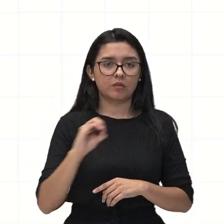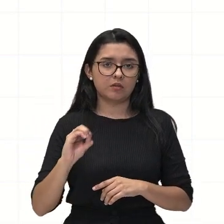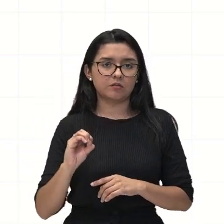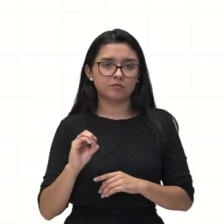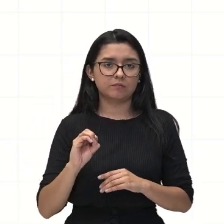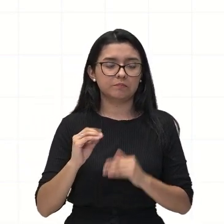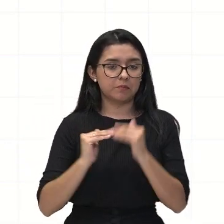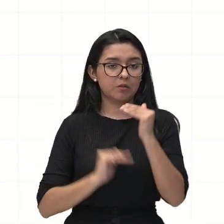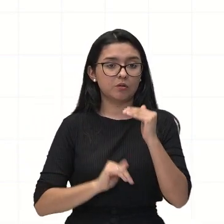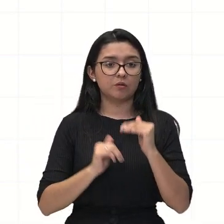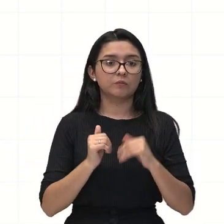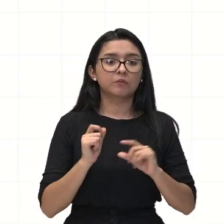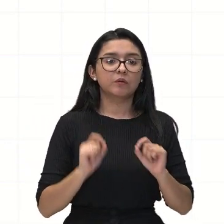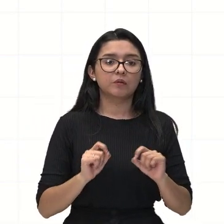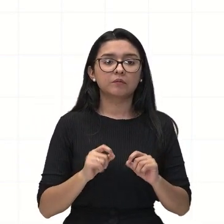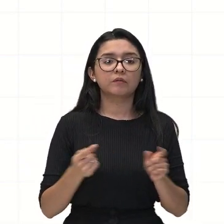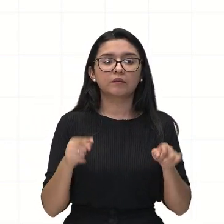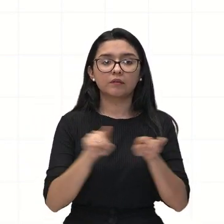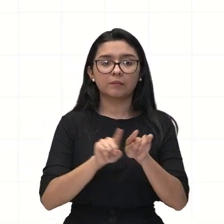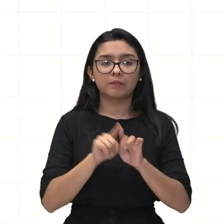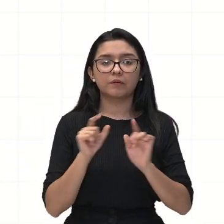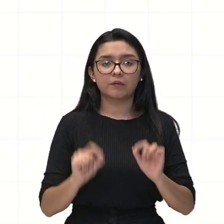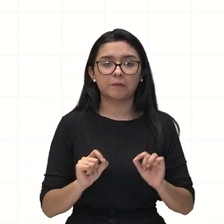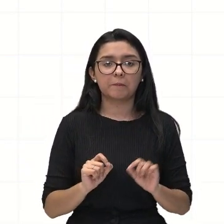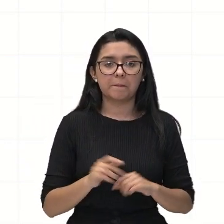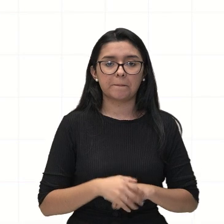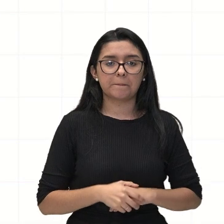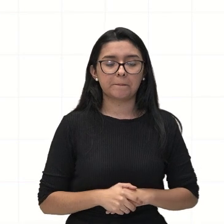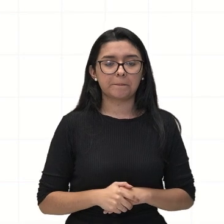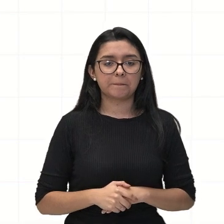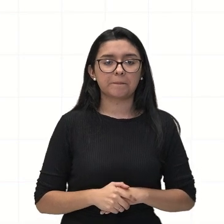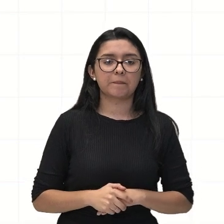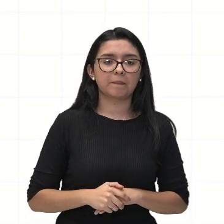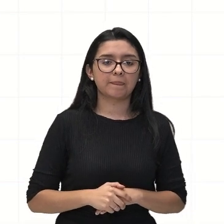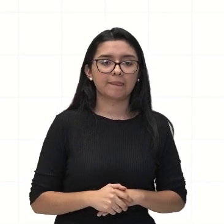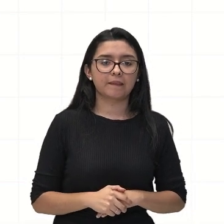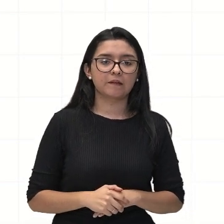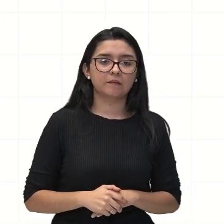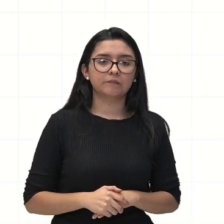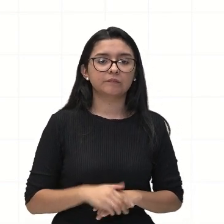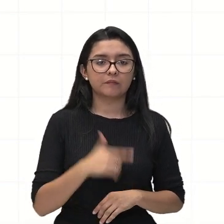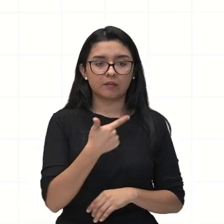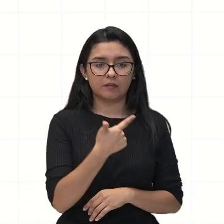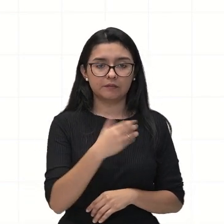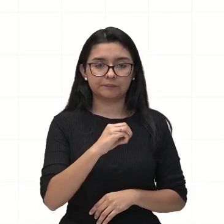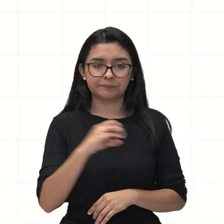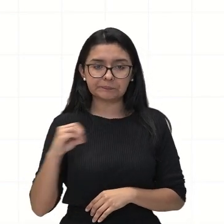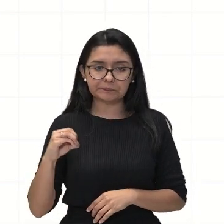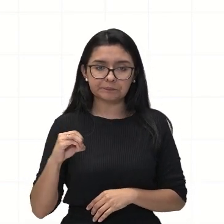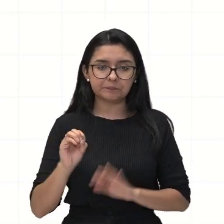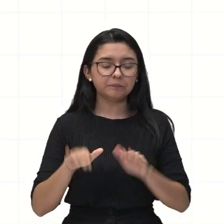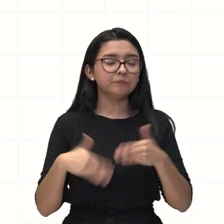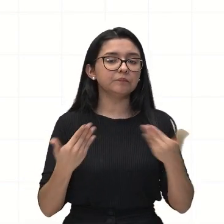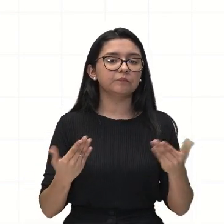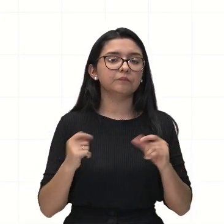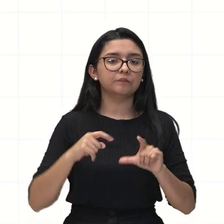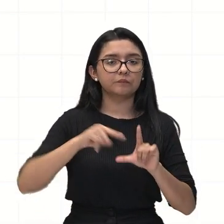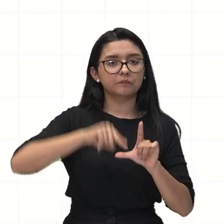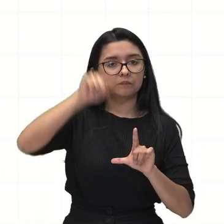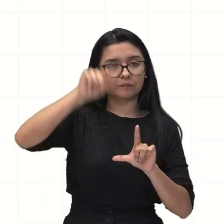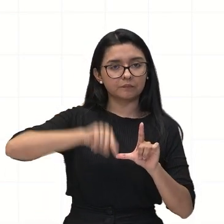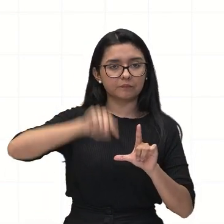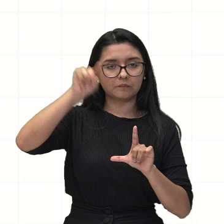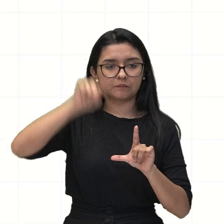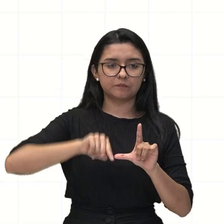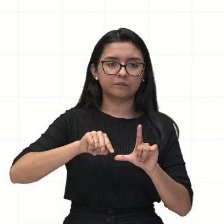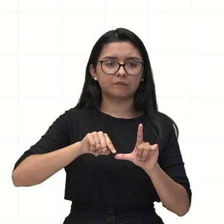O que que nós podemos concluir também? Olha só, em 2000, qual era a densidade demográfica